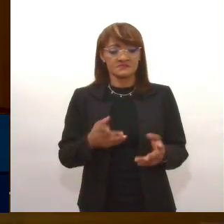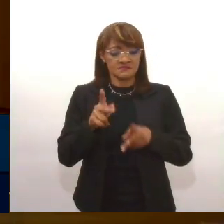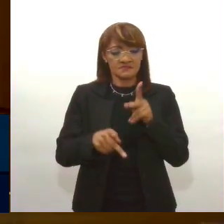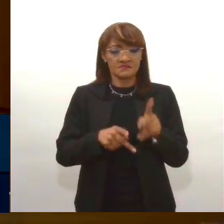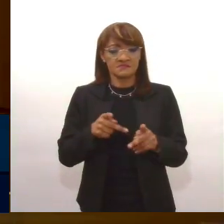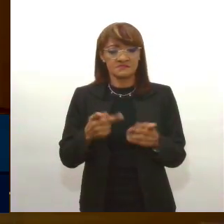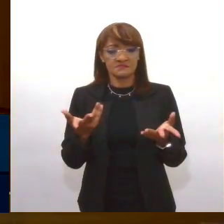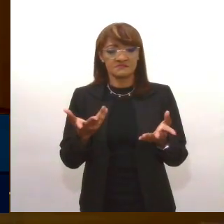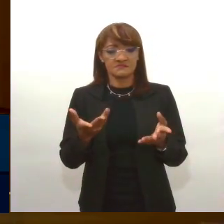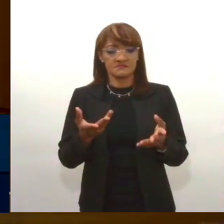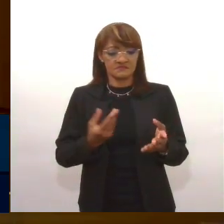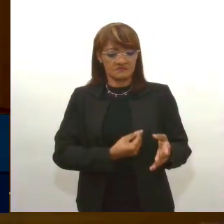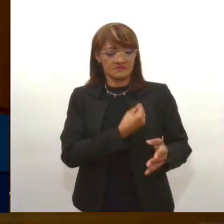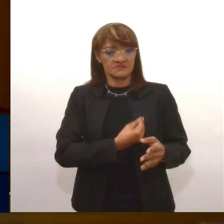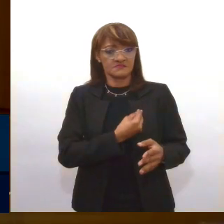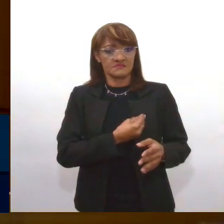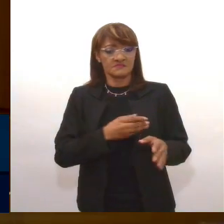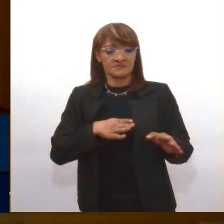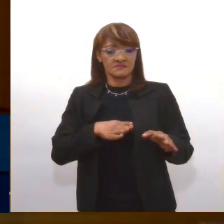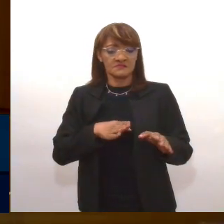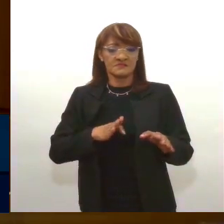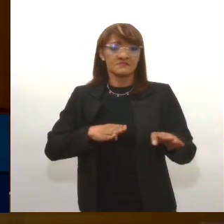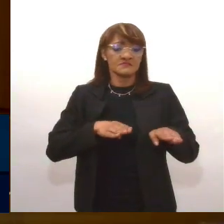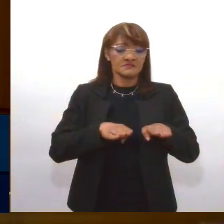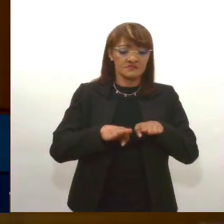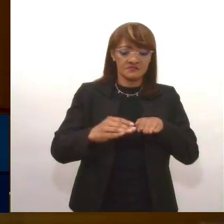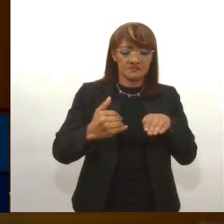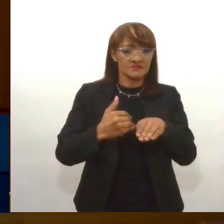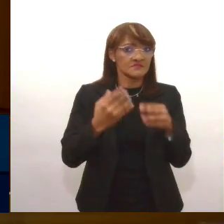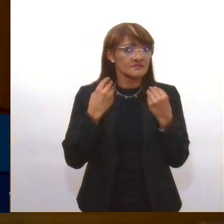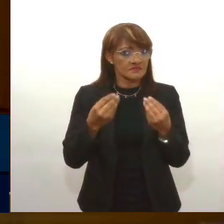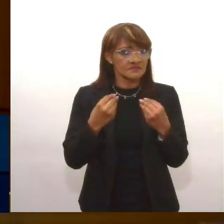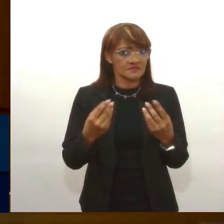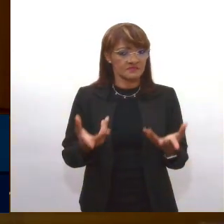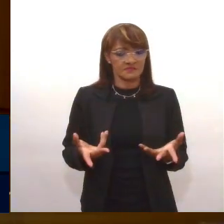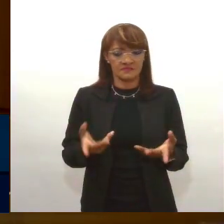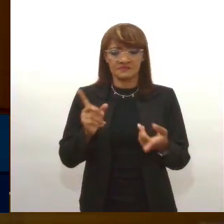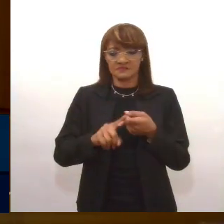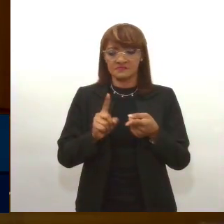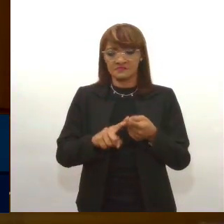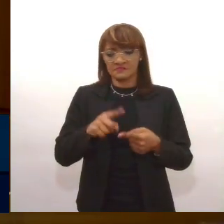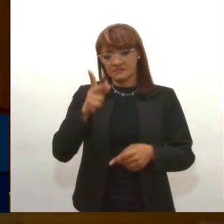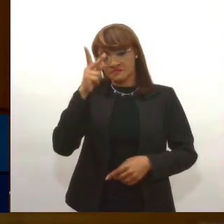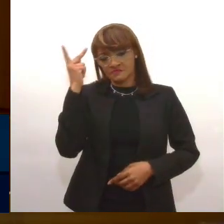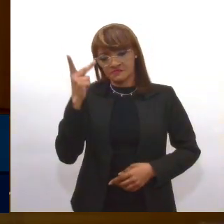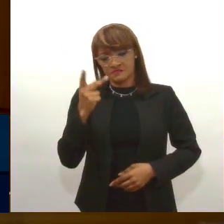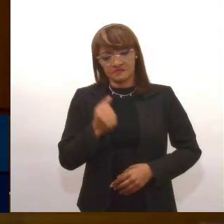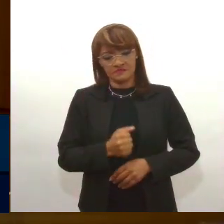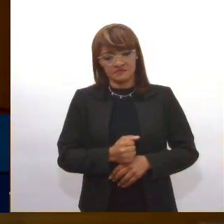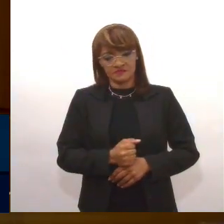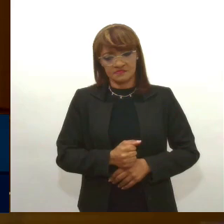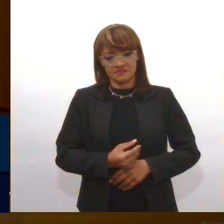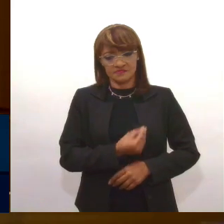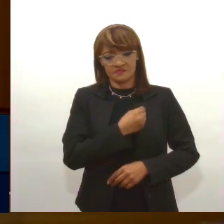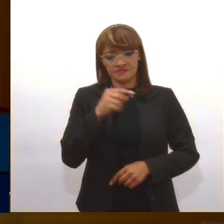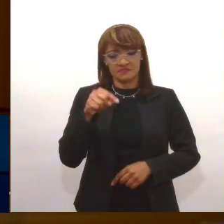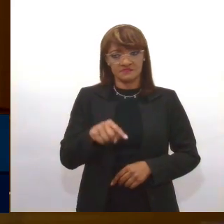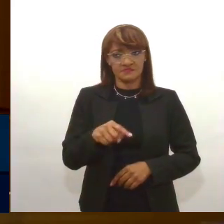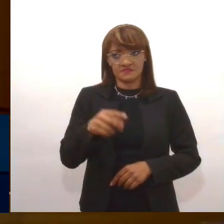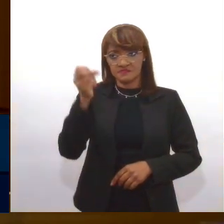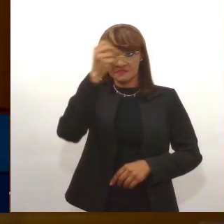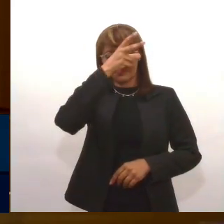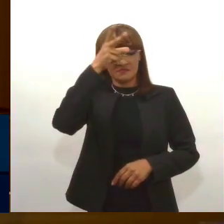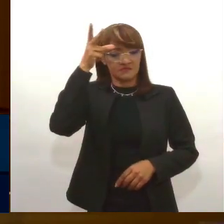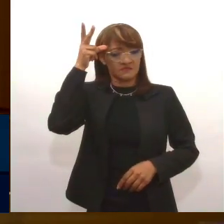população e as moradoras também denunciam né que a prefeitura p ô a antiga